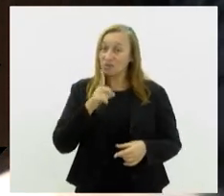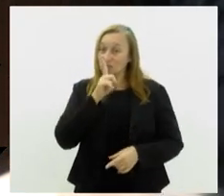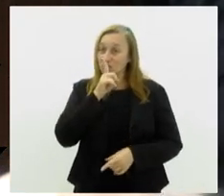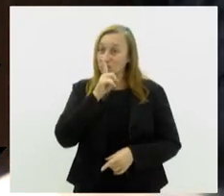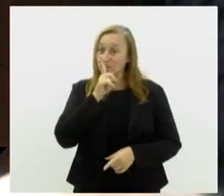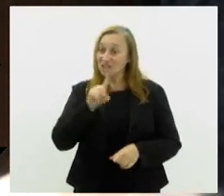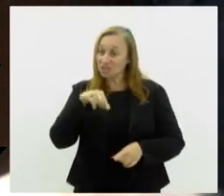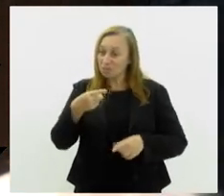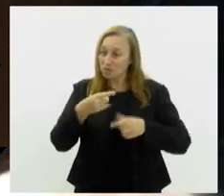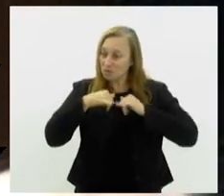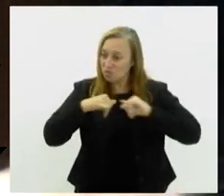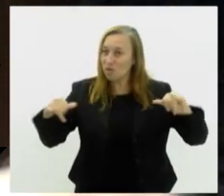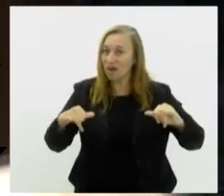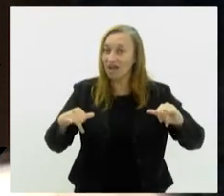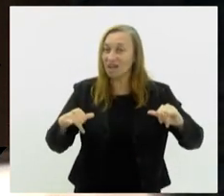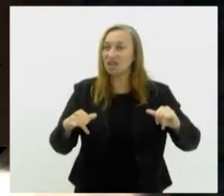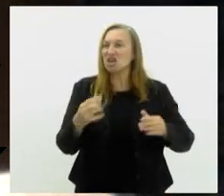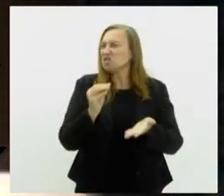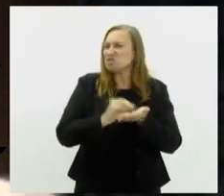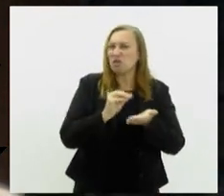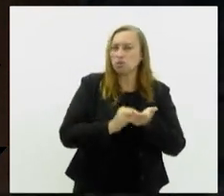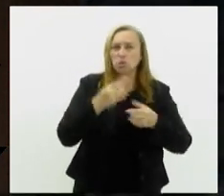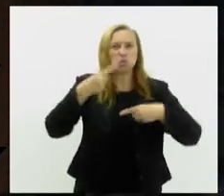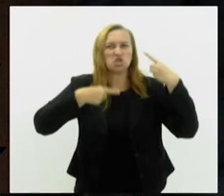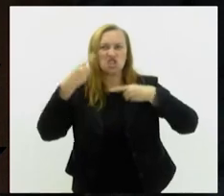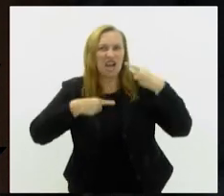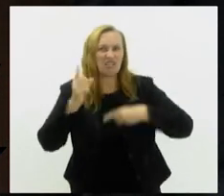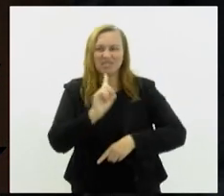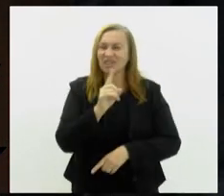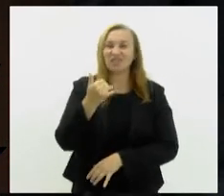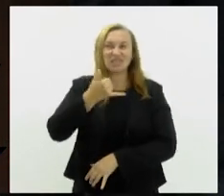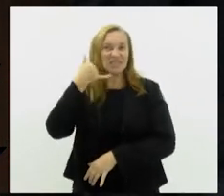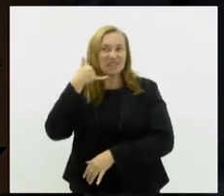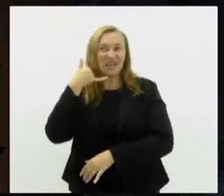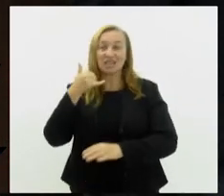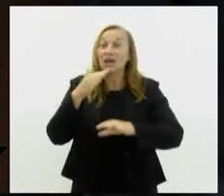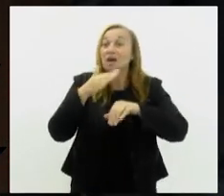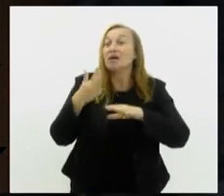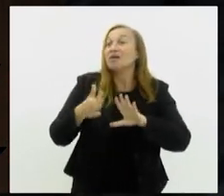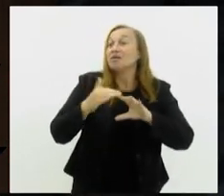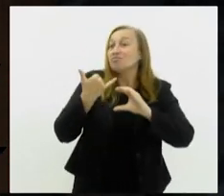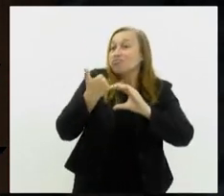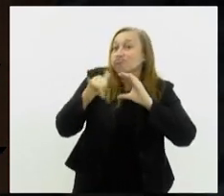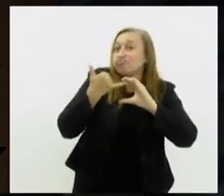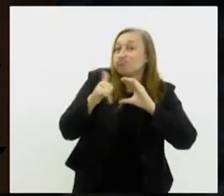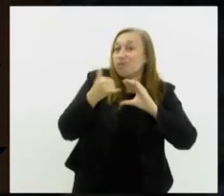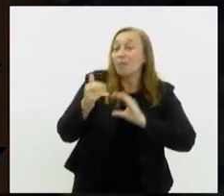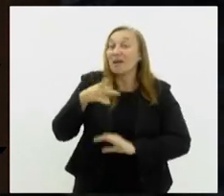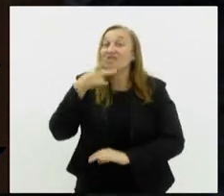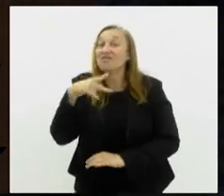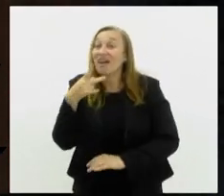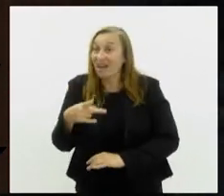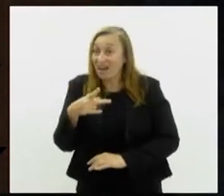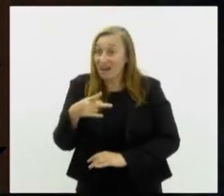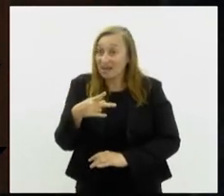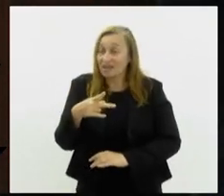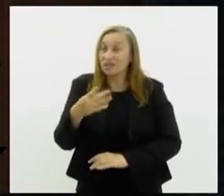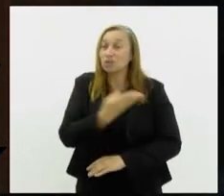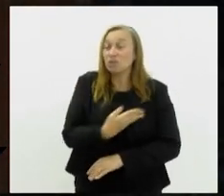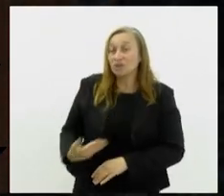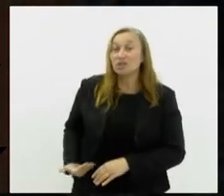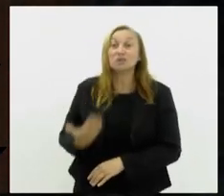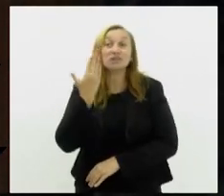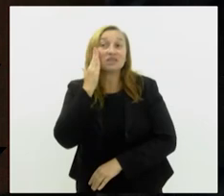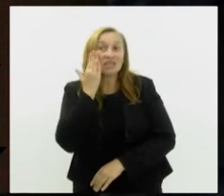Não faltou tentativa de diálogo, não faltou ligação, não faltou mensagem para dizer, até sinal de fumaça eu fiz para que o governador